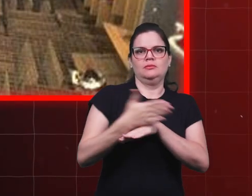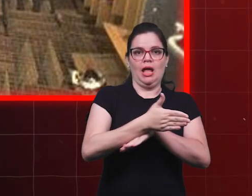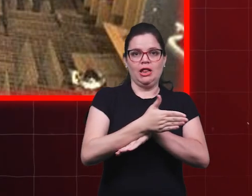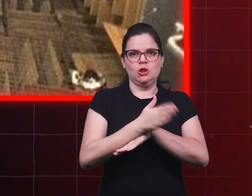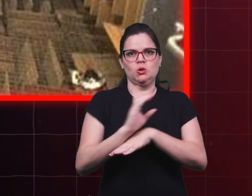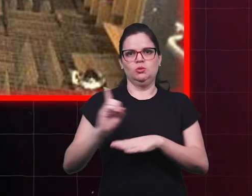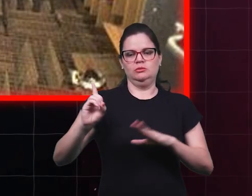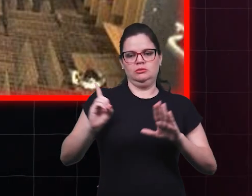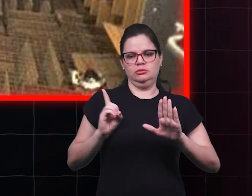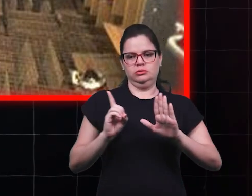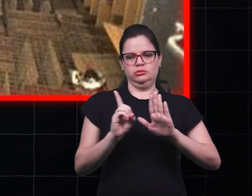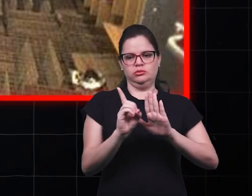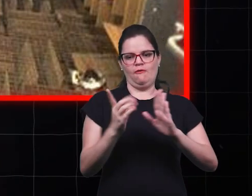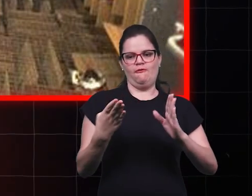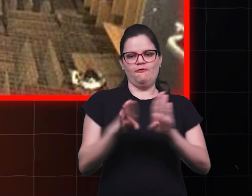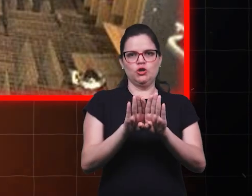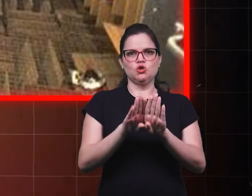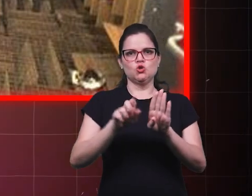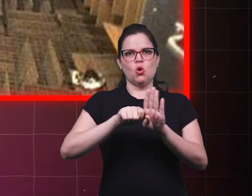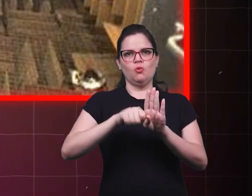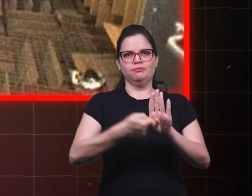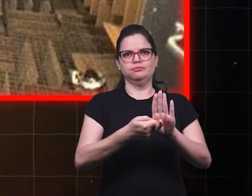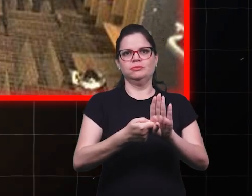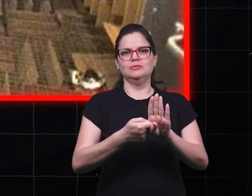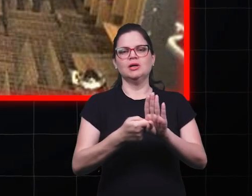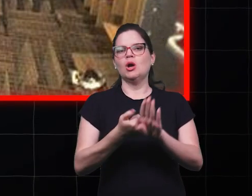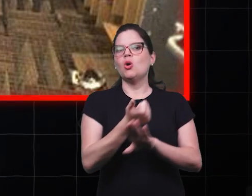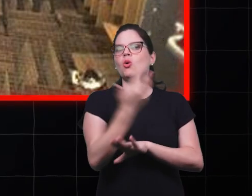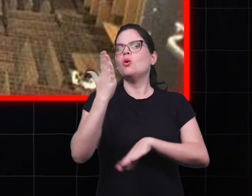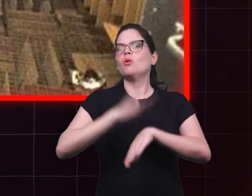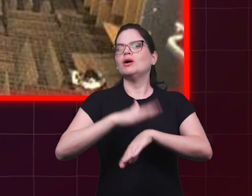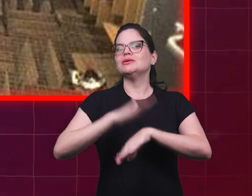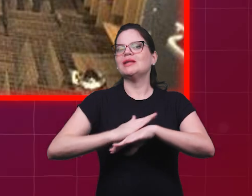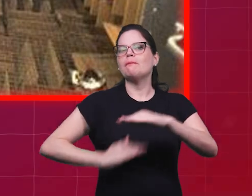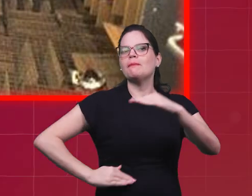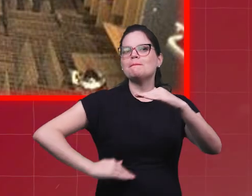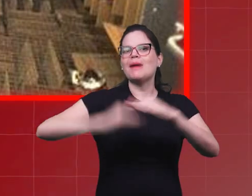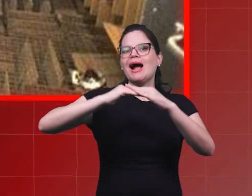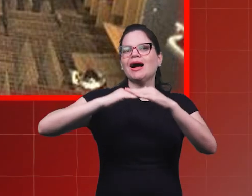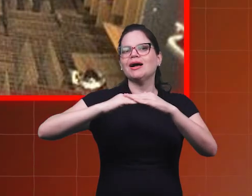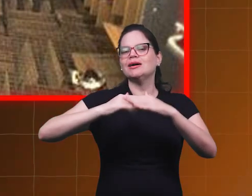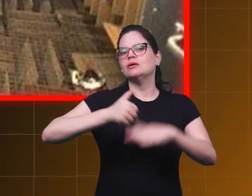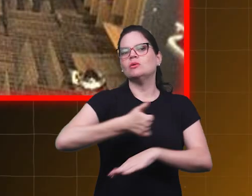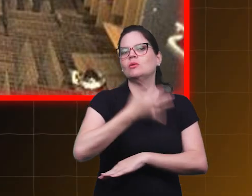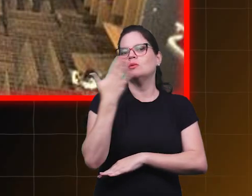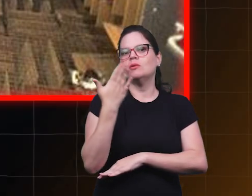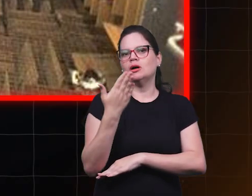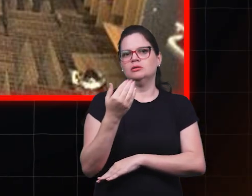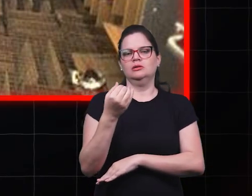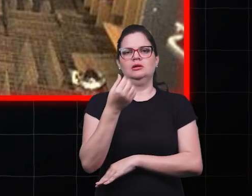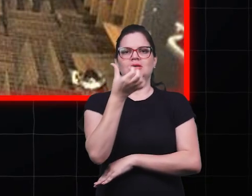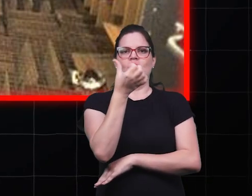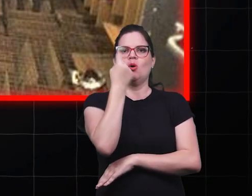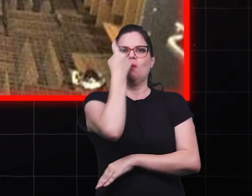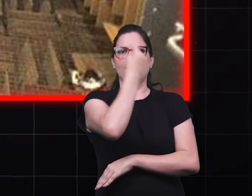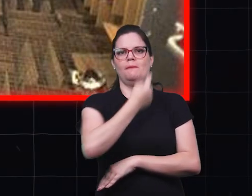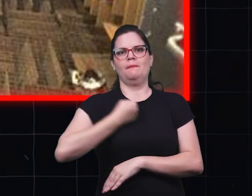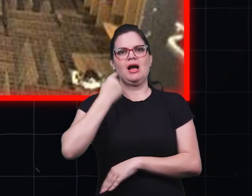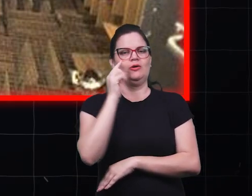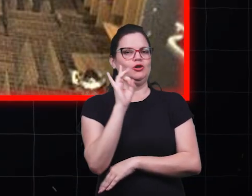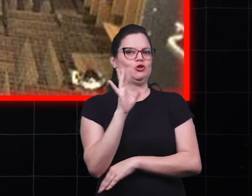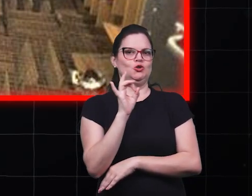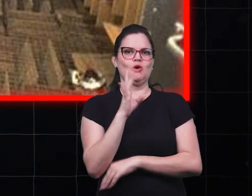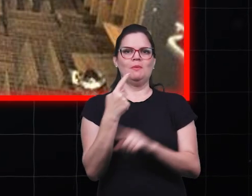aí em torno de 60 minutos dentro dessa sala com a ausência completa de som. e